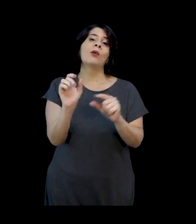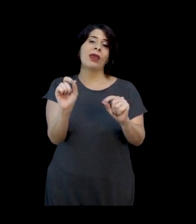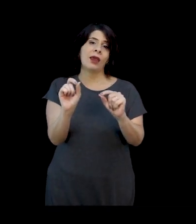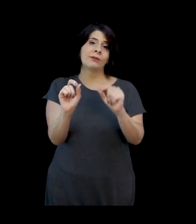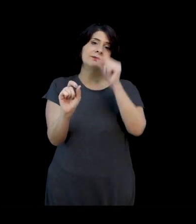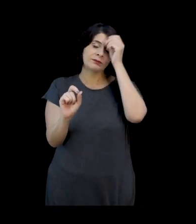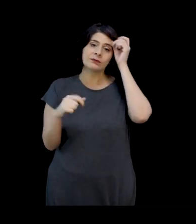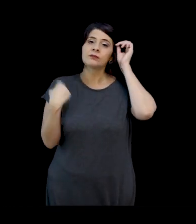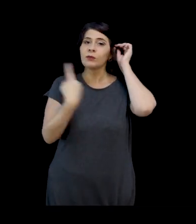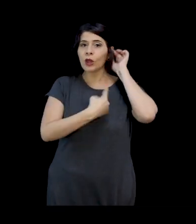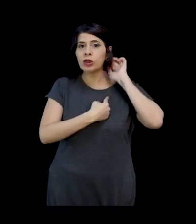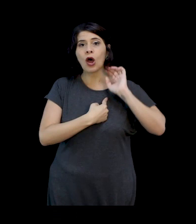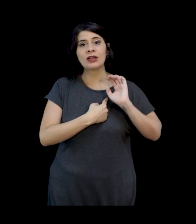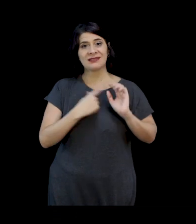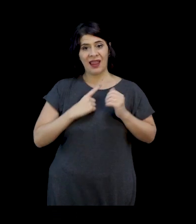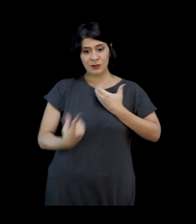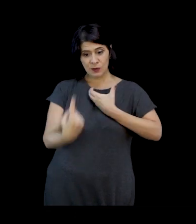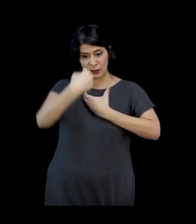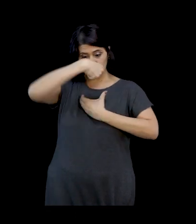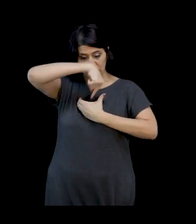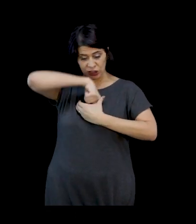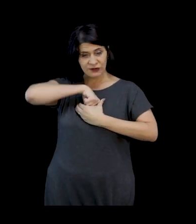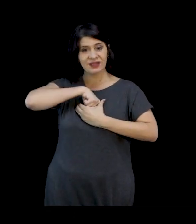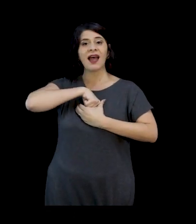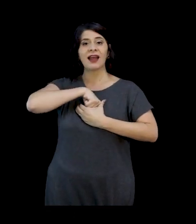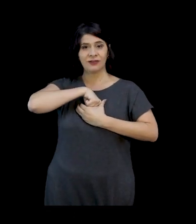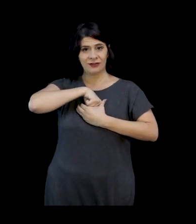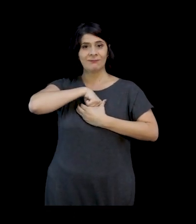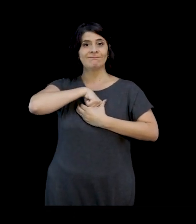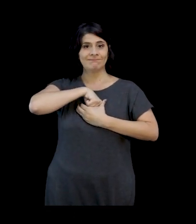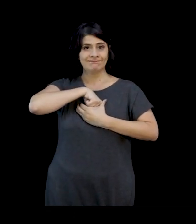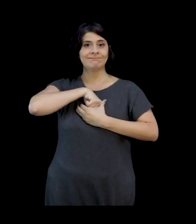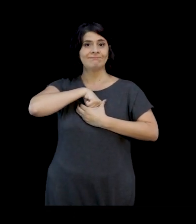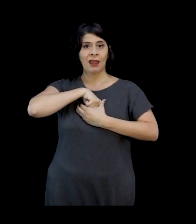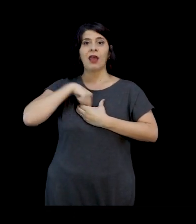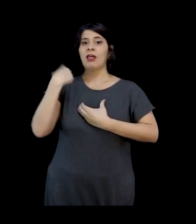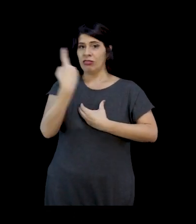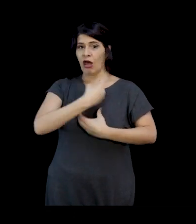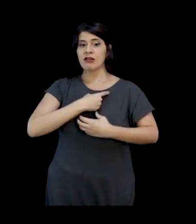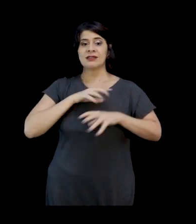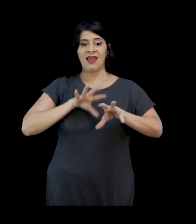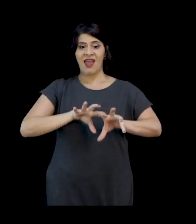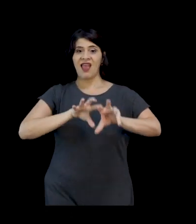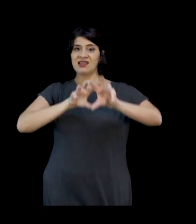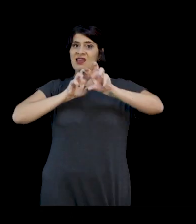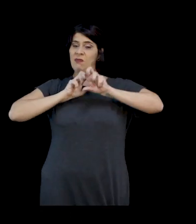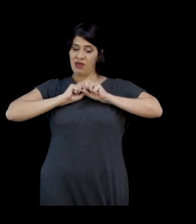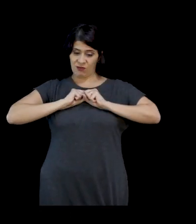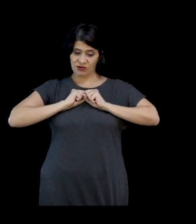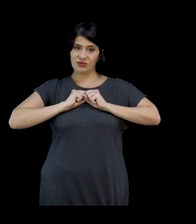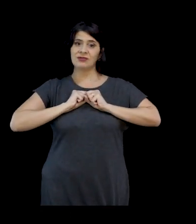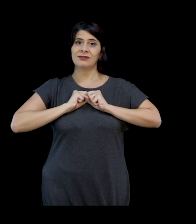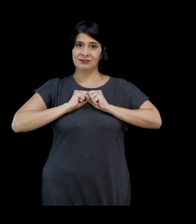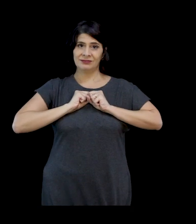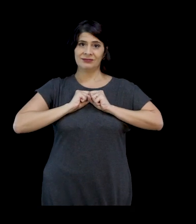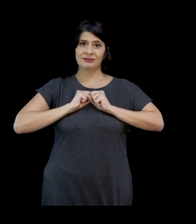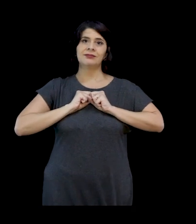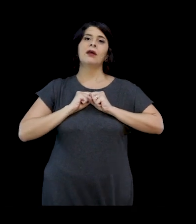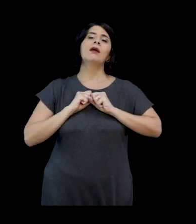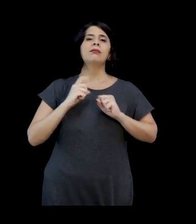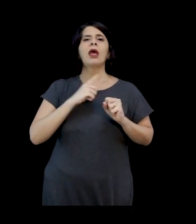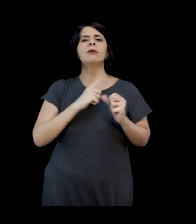que essa ideia de que nós temos uma subjetividade em que nós recebemos